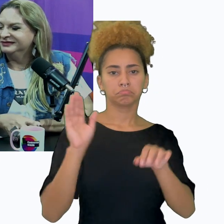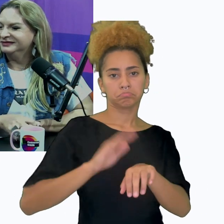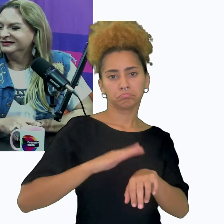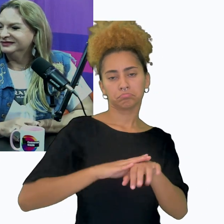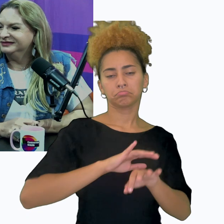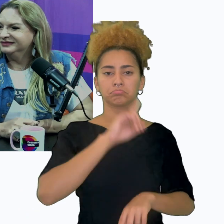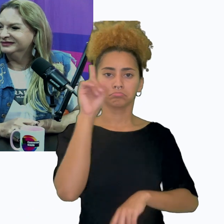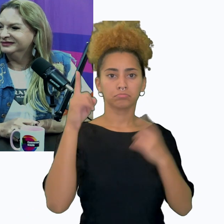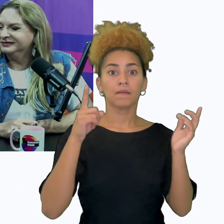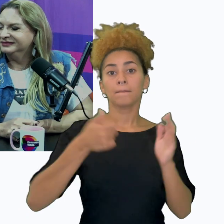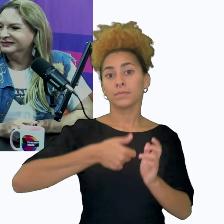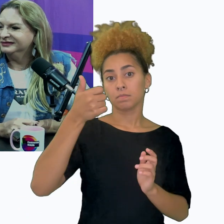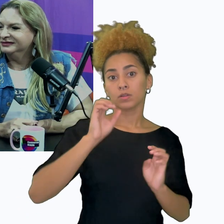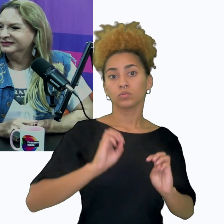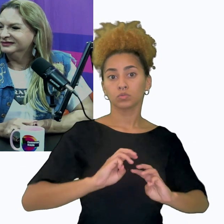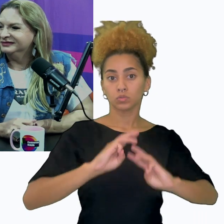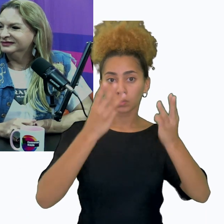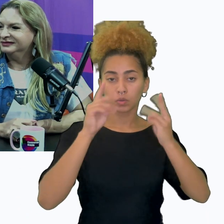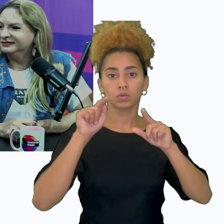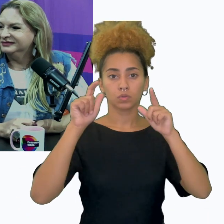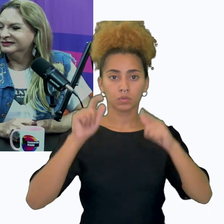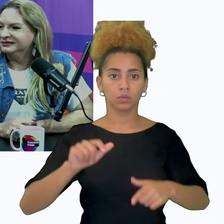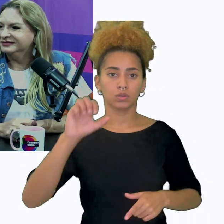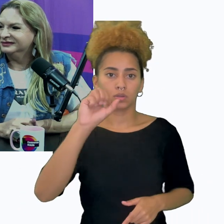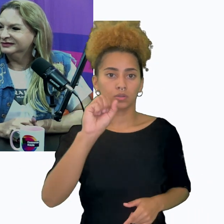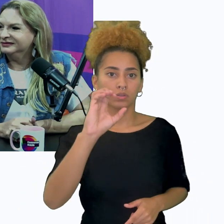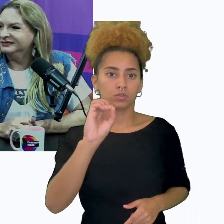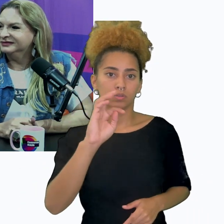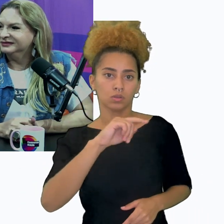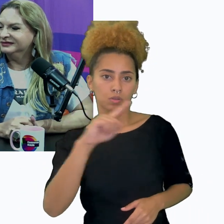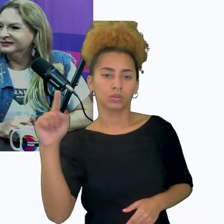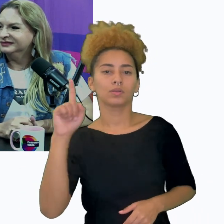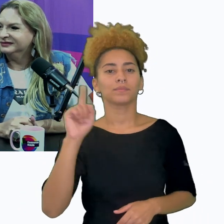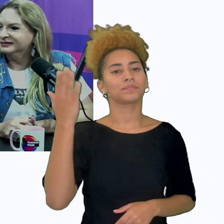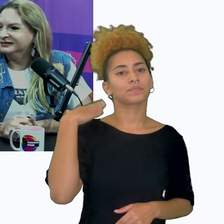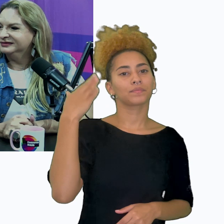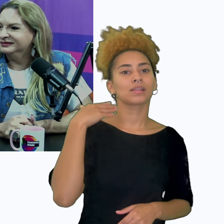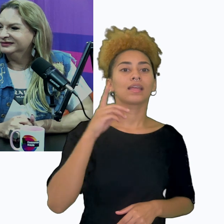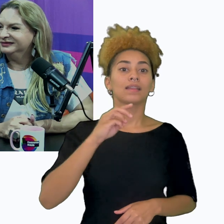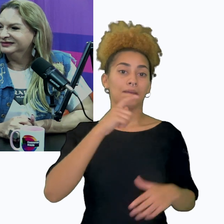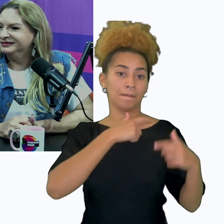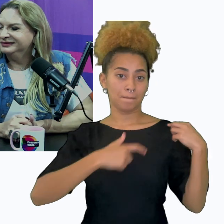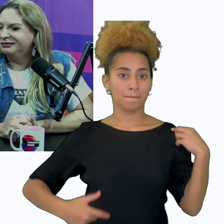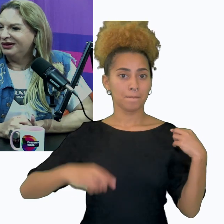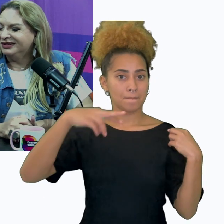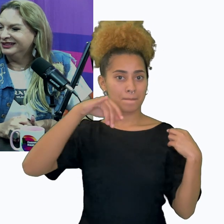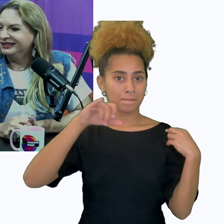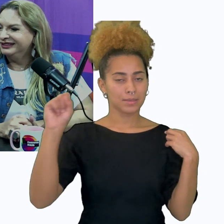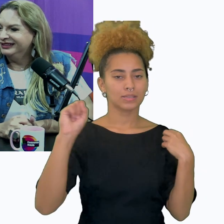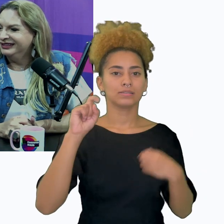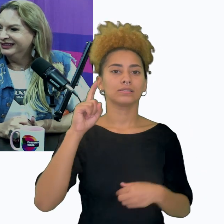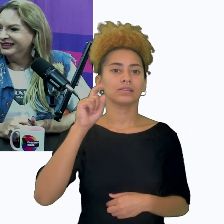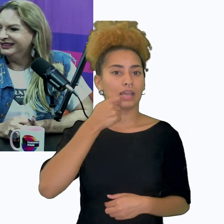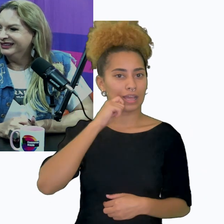Aí eu montei a roupa, fiz o primeiro show na Sótão, que era o desfile Miss Caju. Aí eu